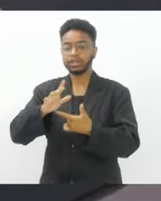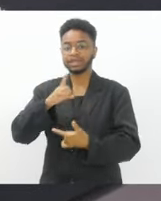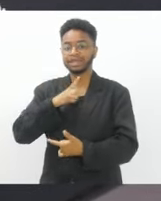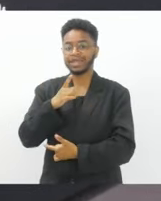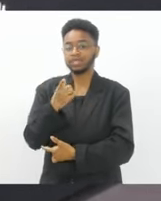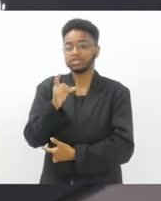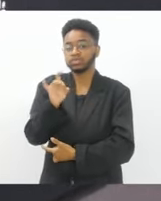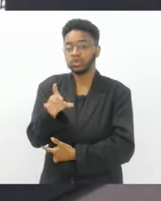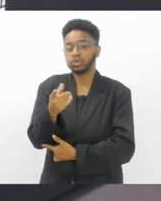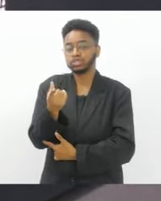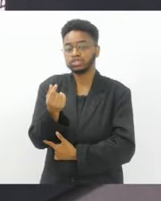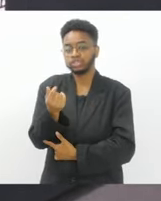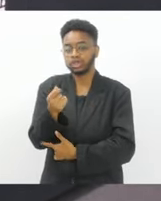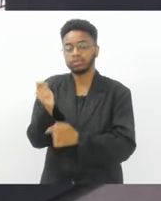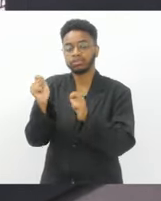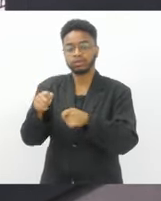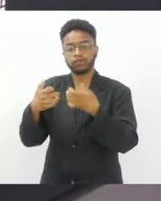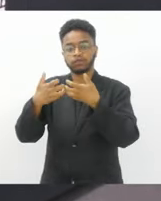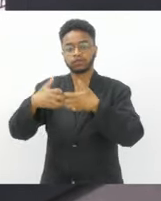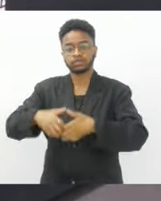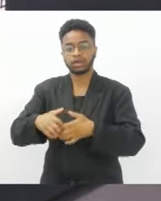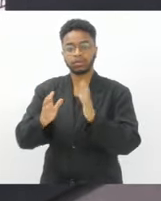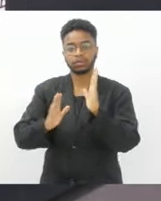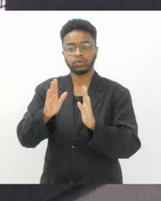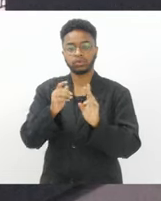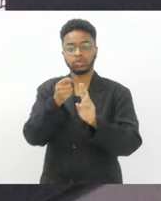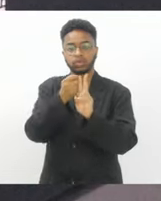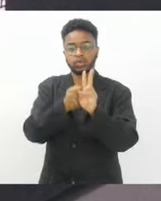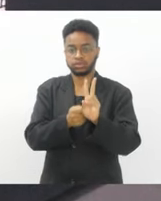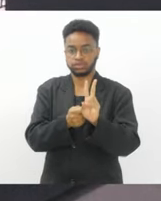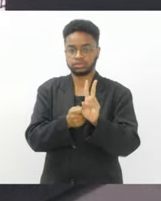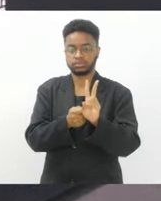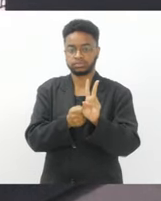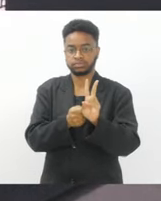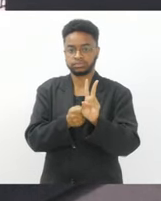para 2 meses de operação.